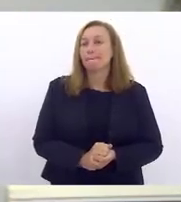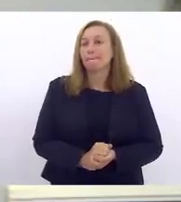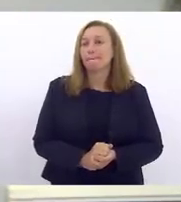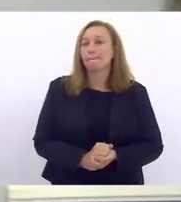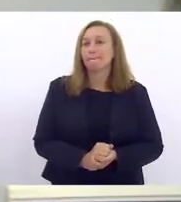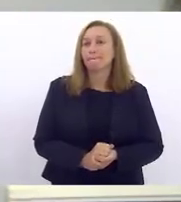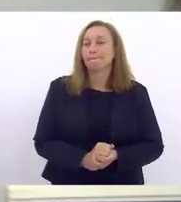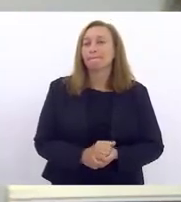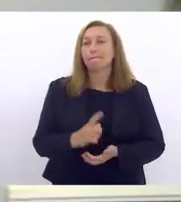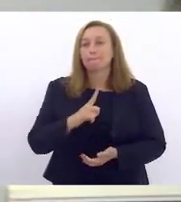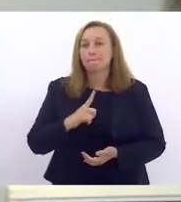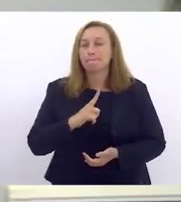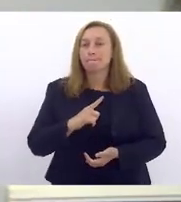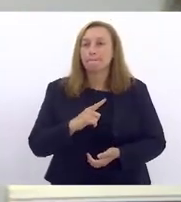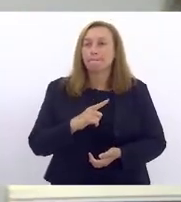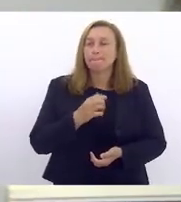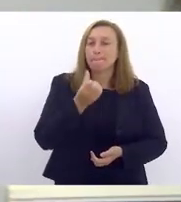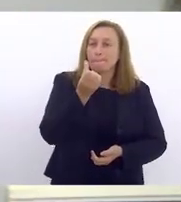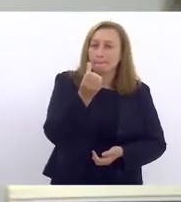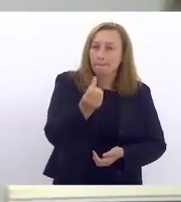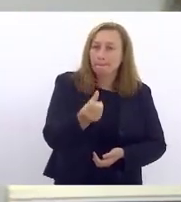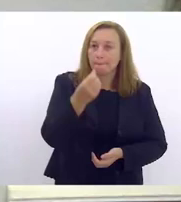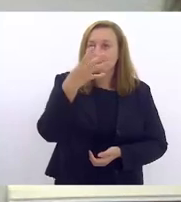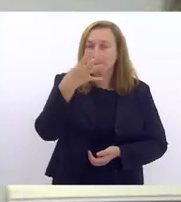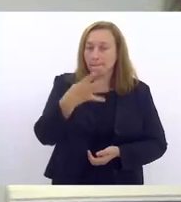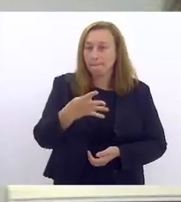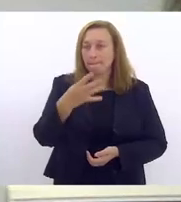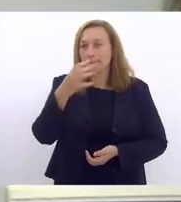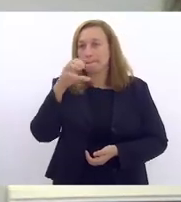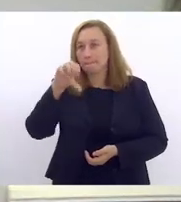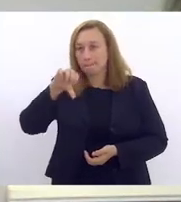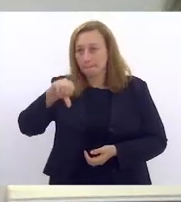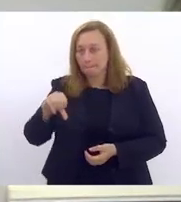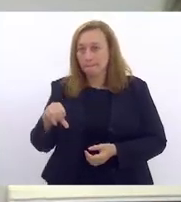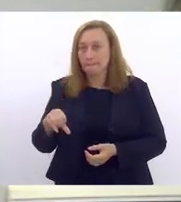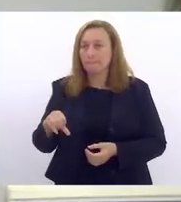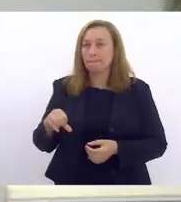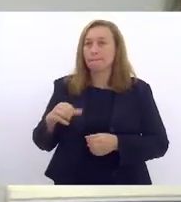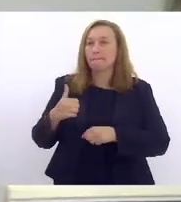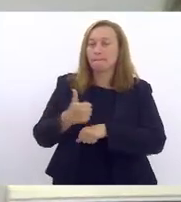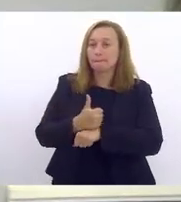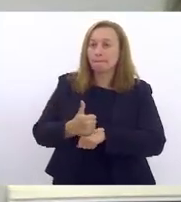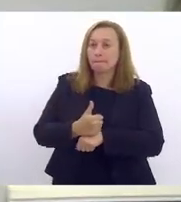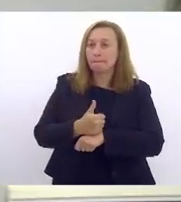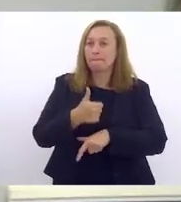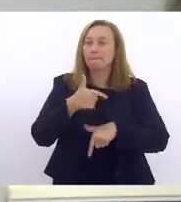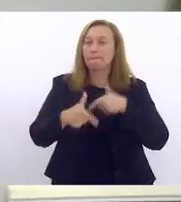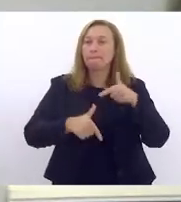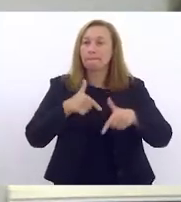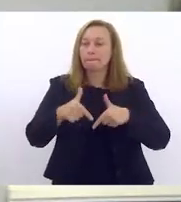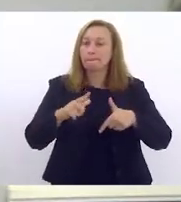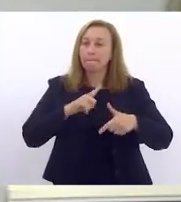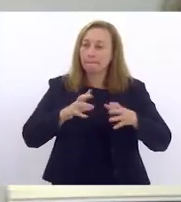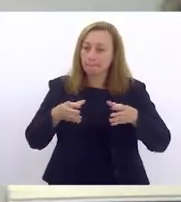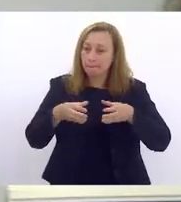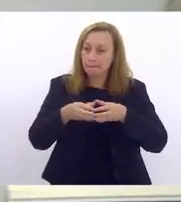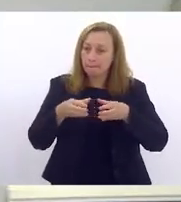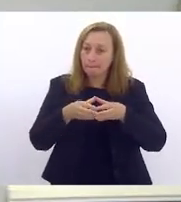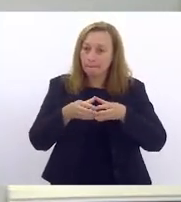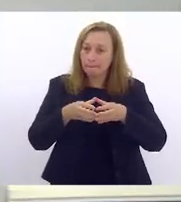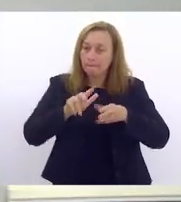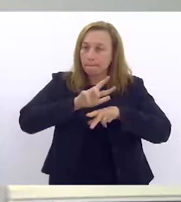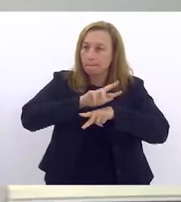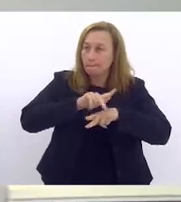Nós temos 640 colaboradores. Tá? Nós temos uma equipe